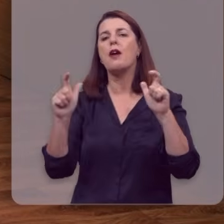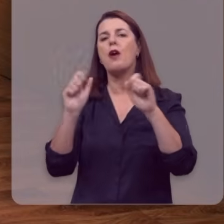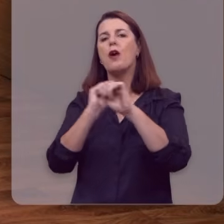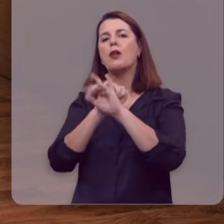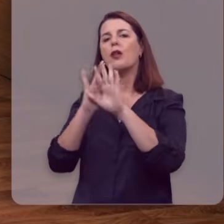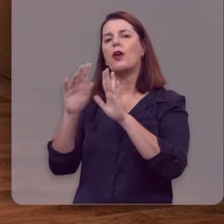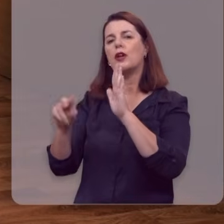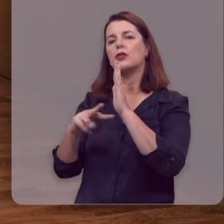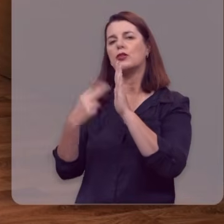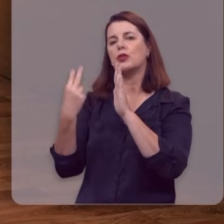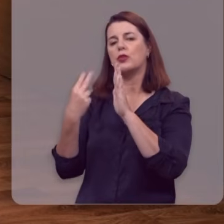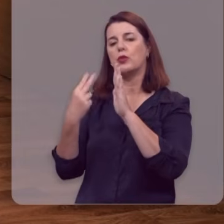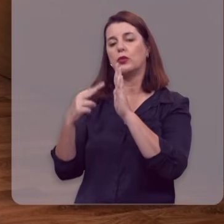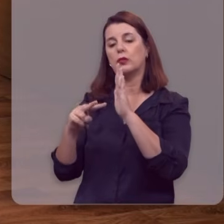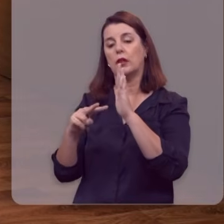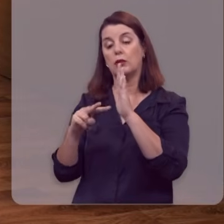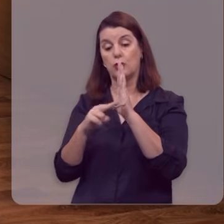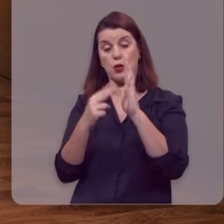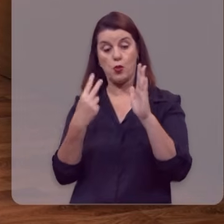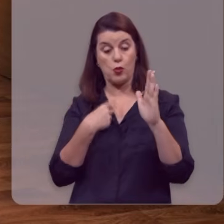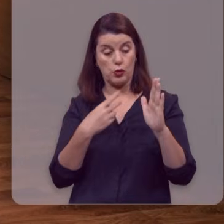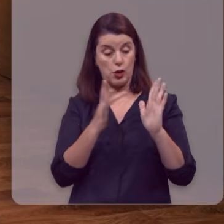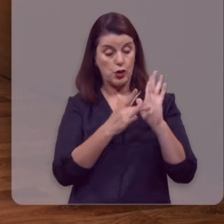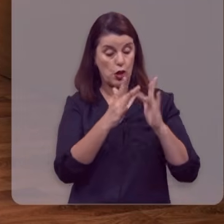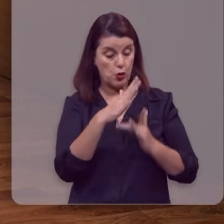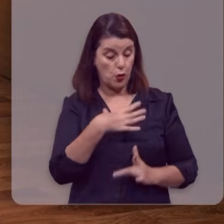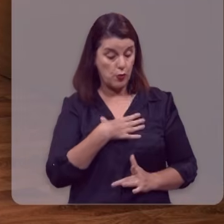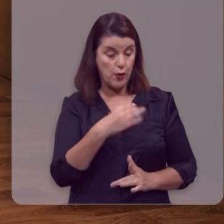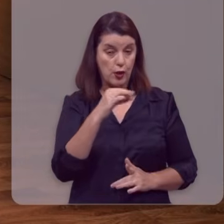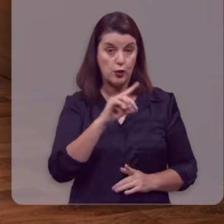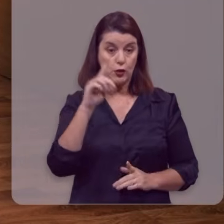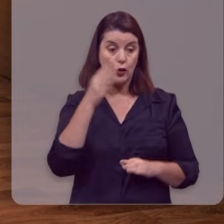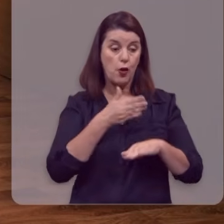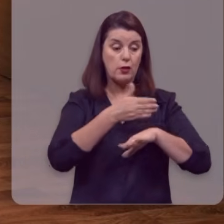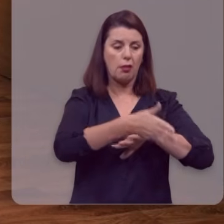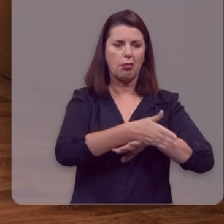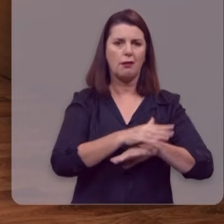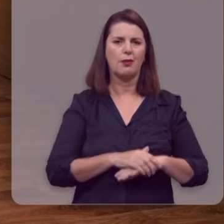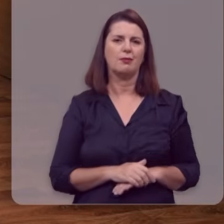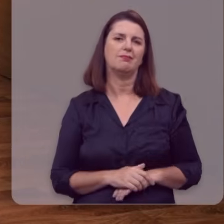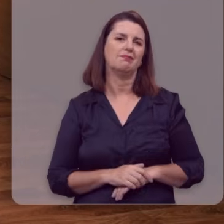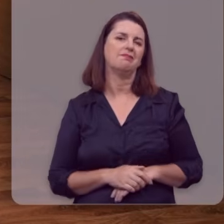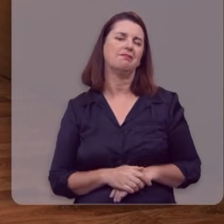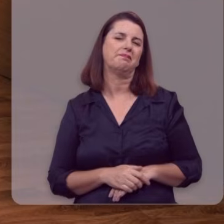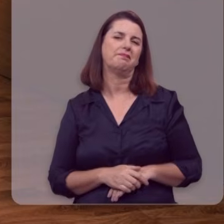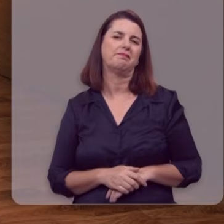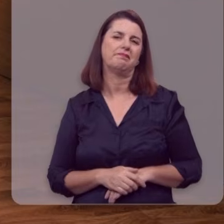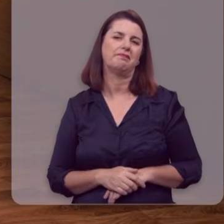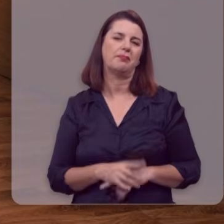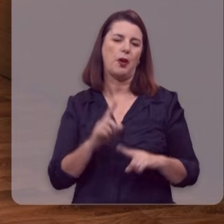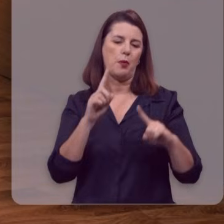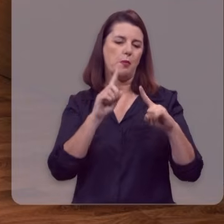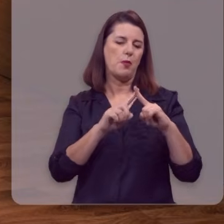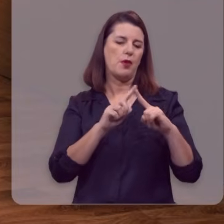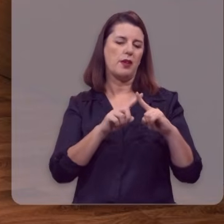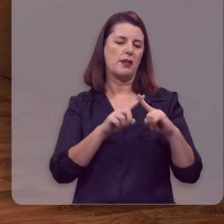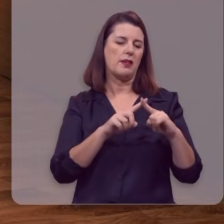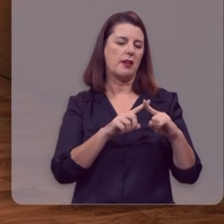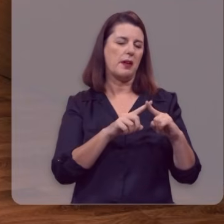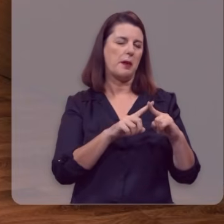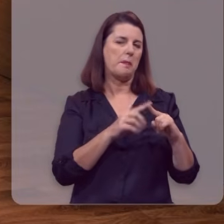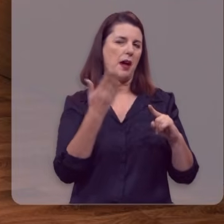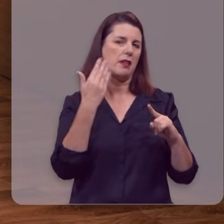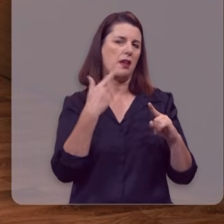templo, porque no segundo templo é que o Jesus, o Filho de Deus, entrou. Porque esse templo era apenas